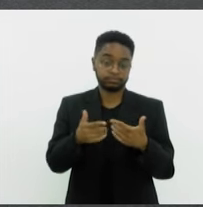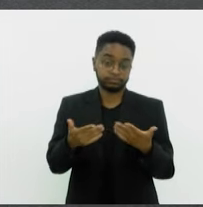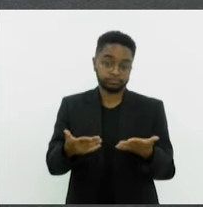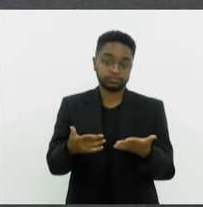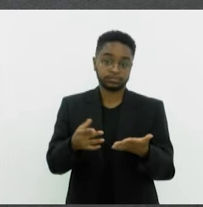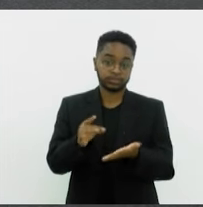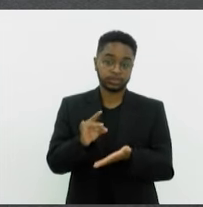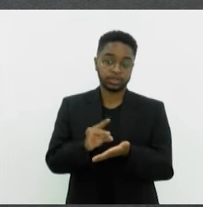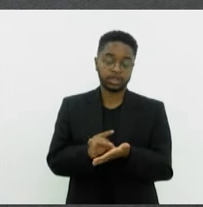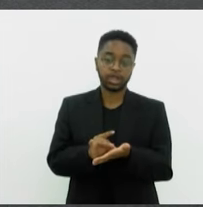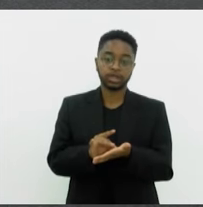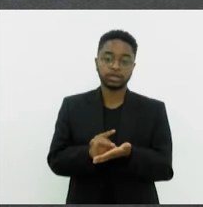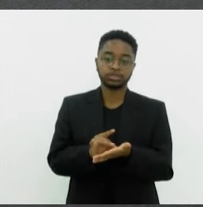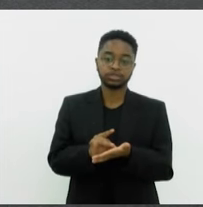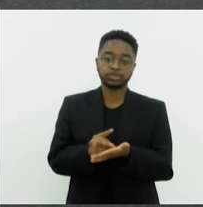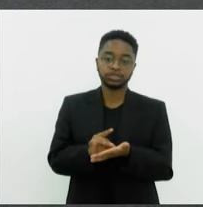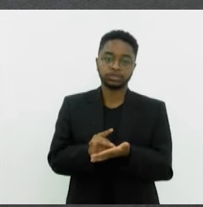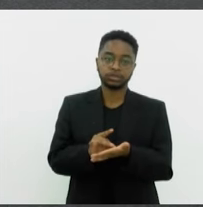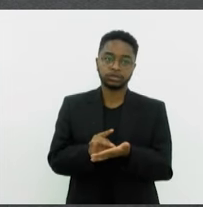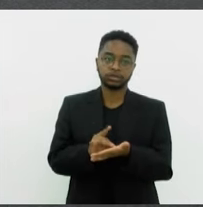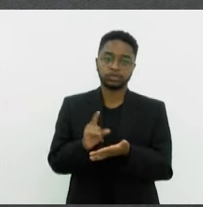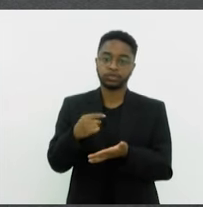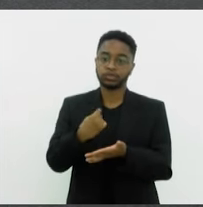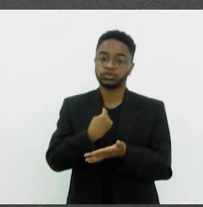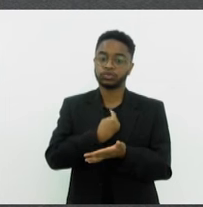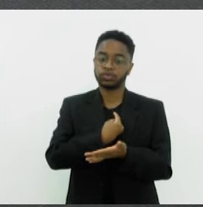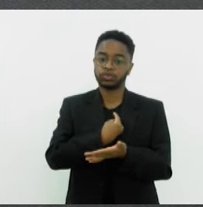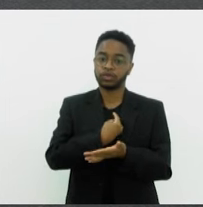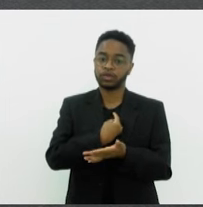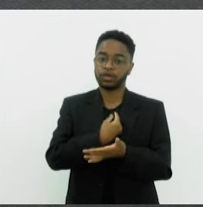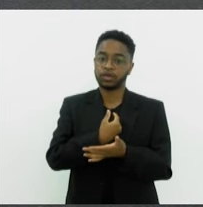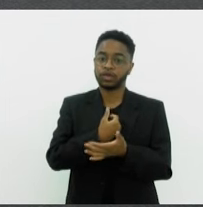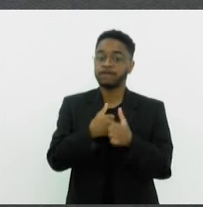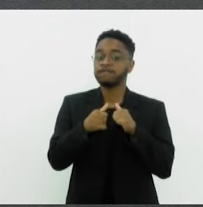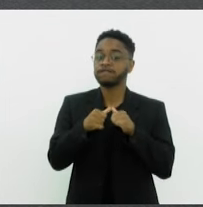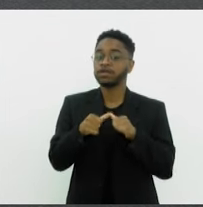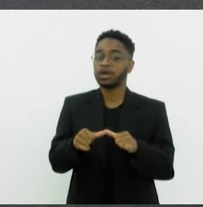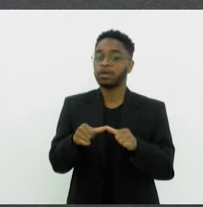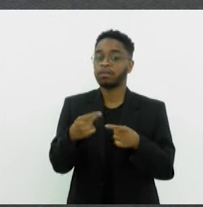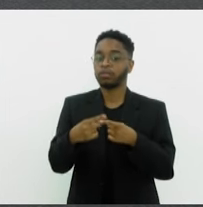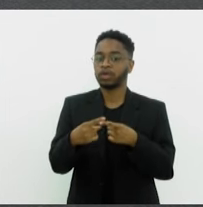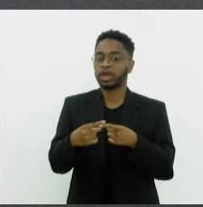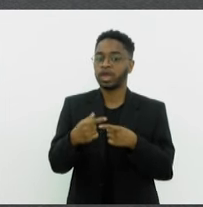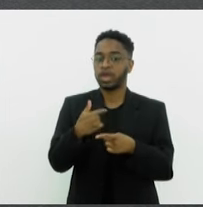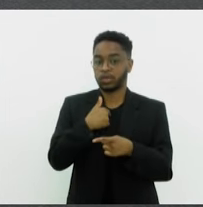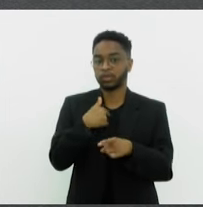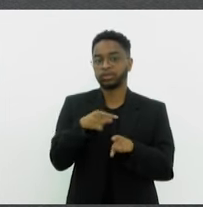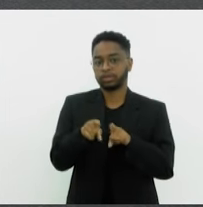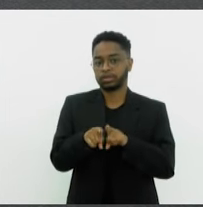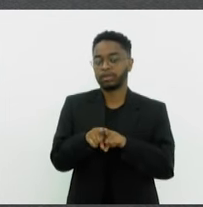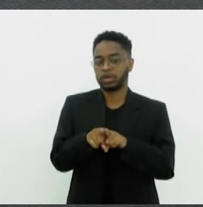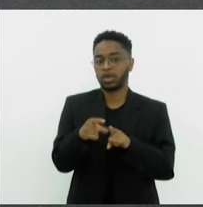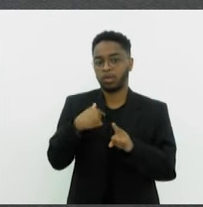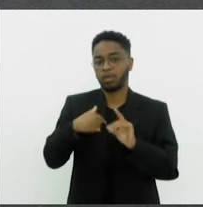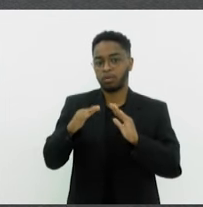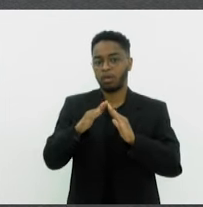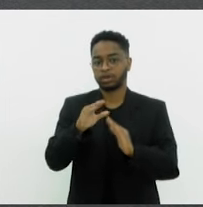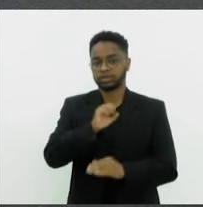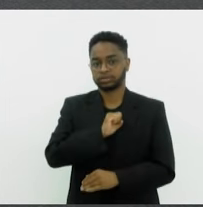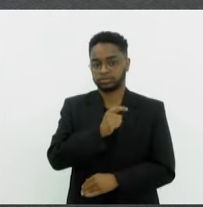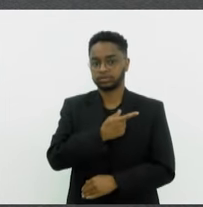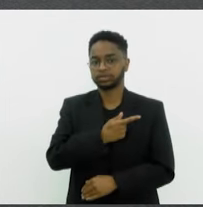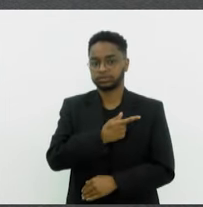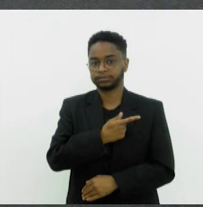termos ficado, e eu falo termos ficado, uso no plural, porque eu me incluo, eu sou residente de São Gonçalo,